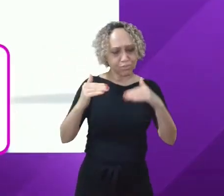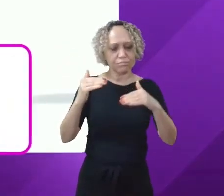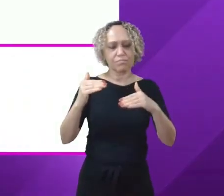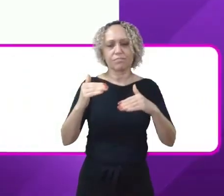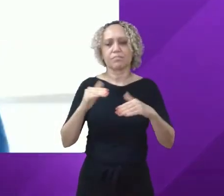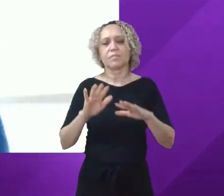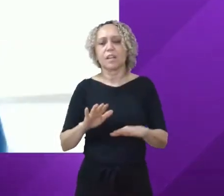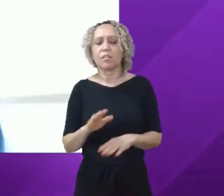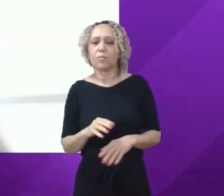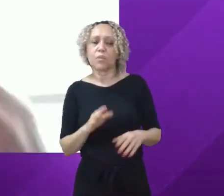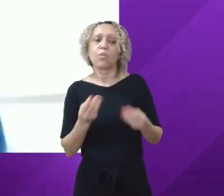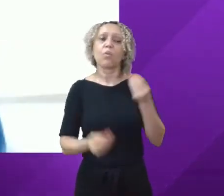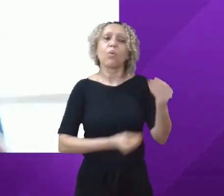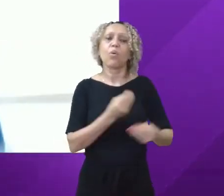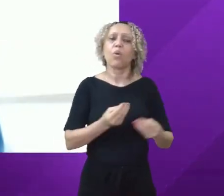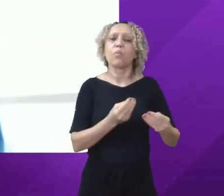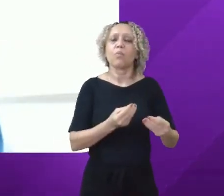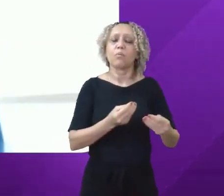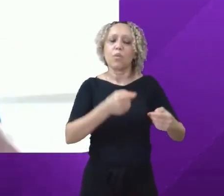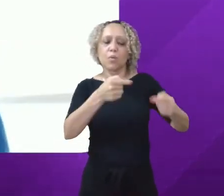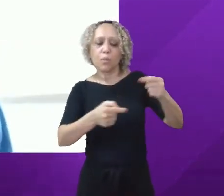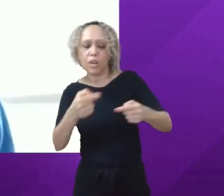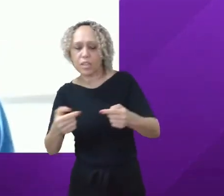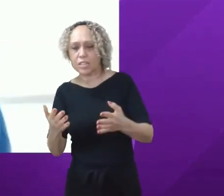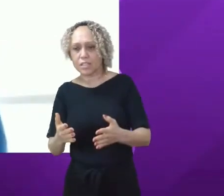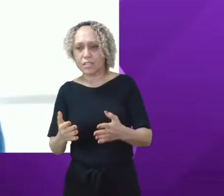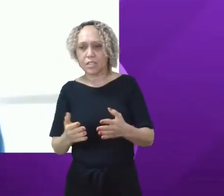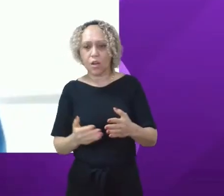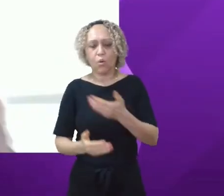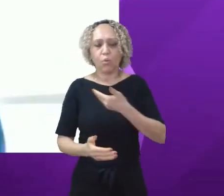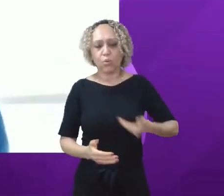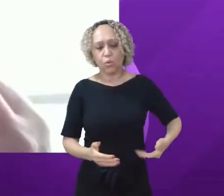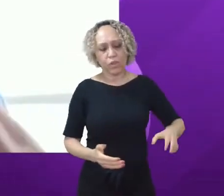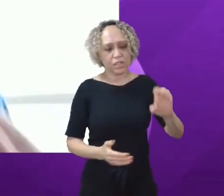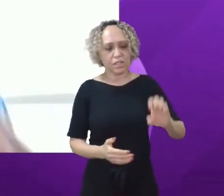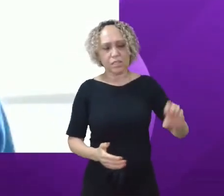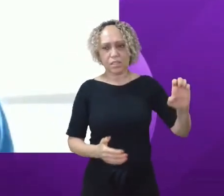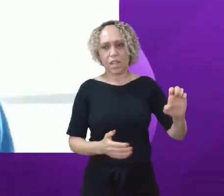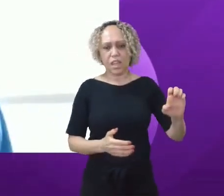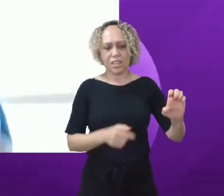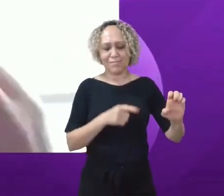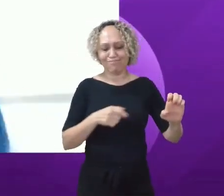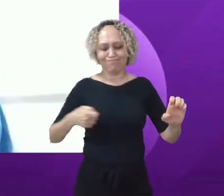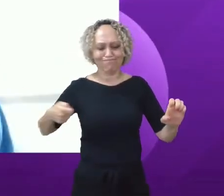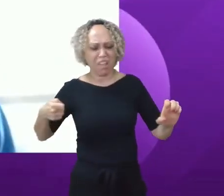que o Estado e os governos de esquerda progressistas são muito